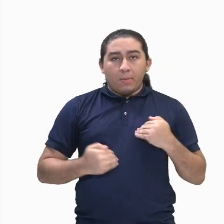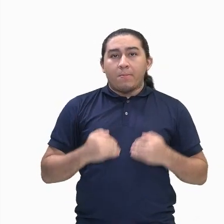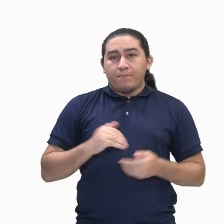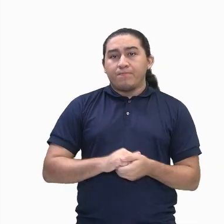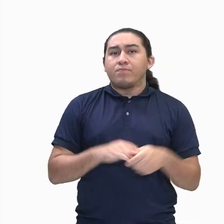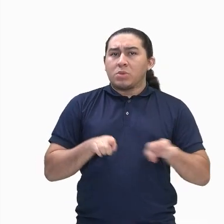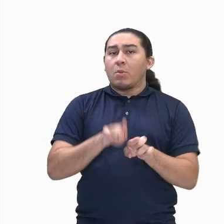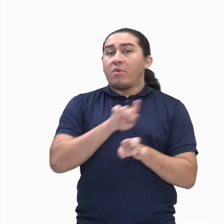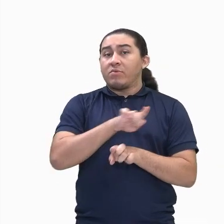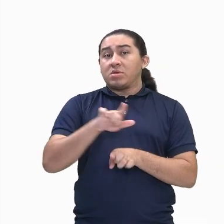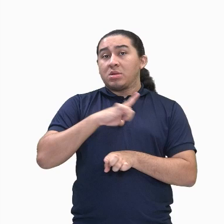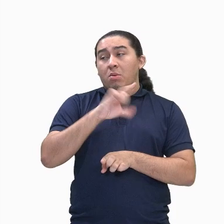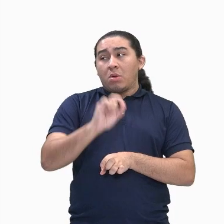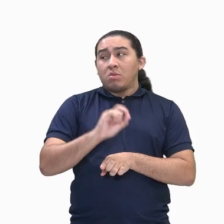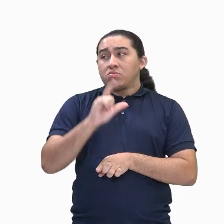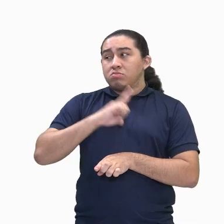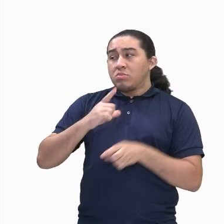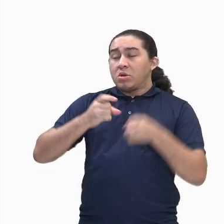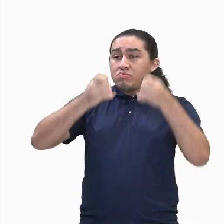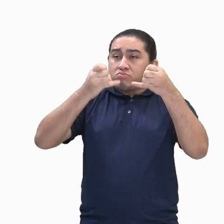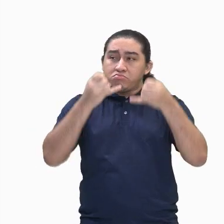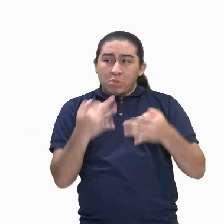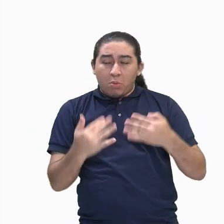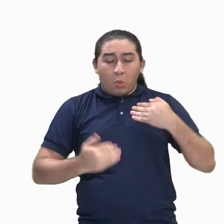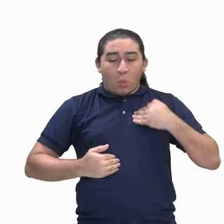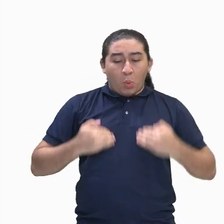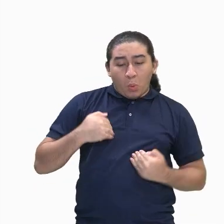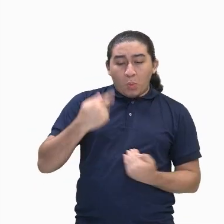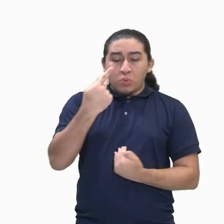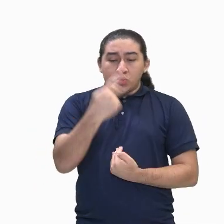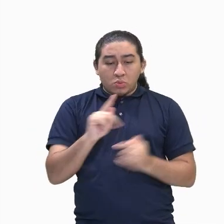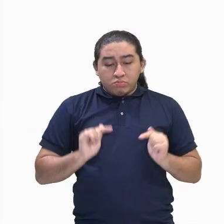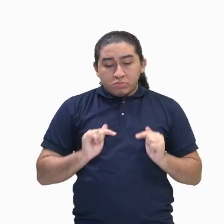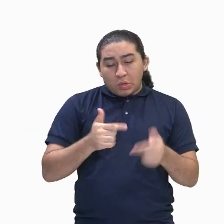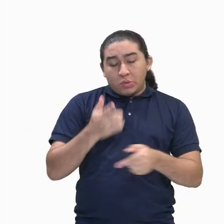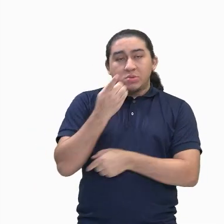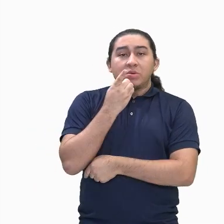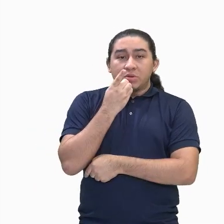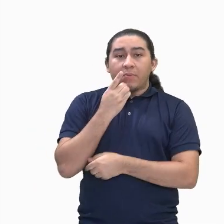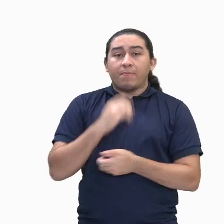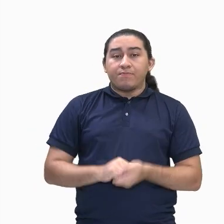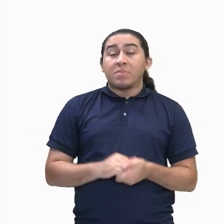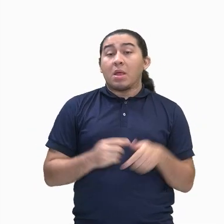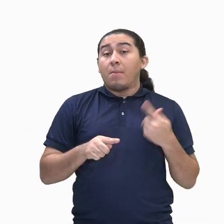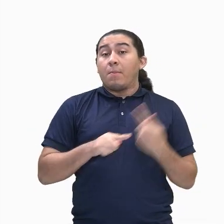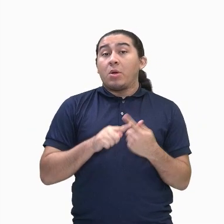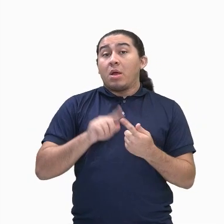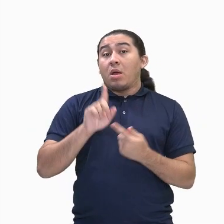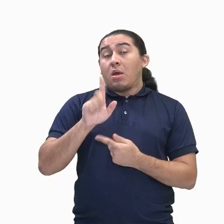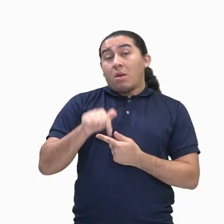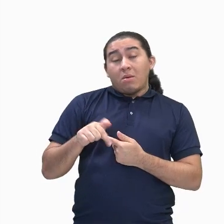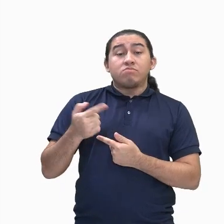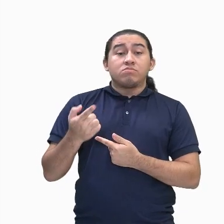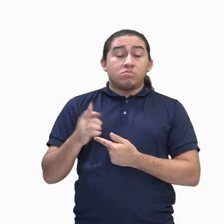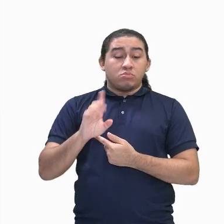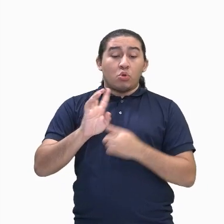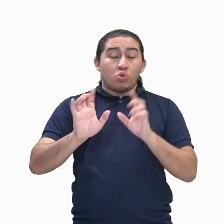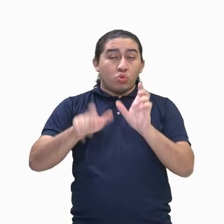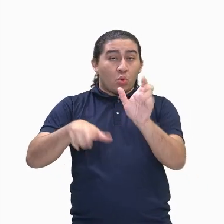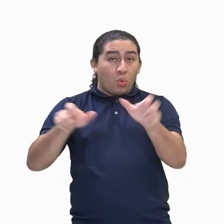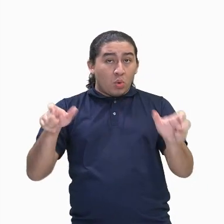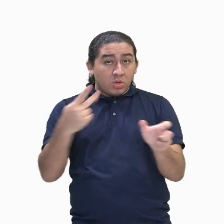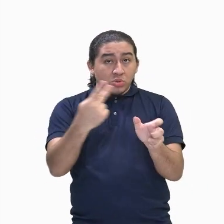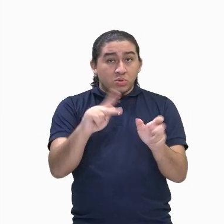estar falando ali com o seu corpo nas suas atividades diárias, uma vez que todas elas trazem um pouco também